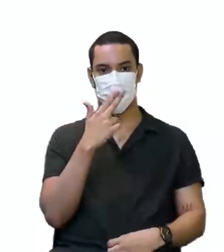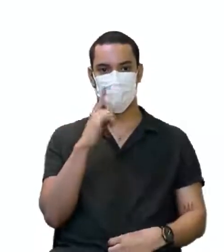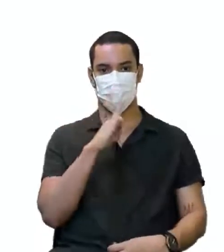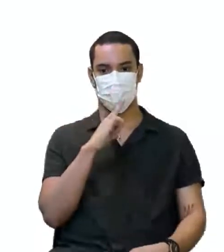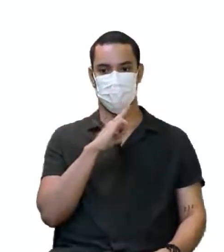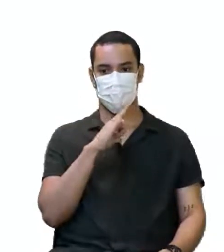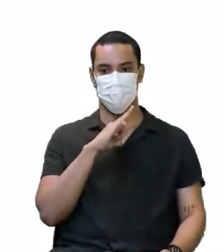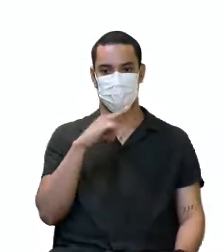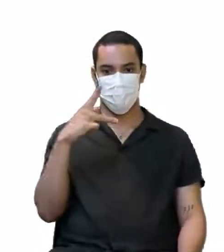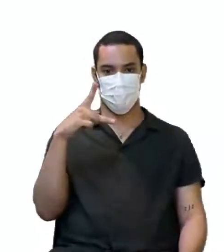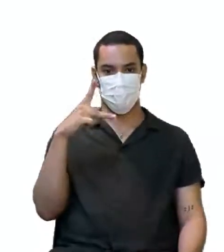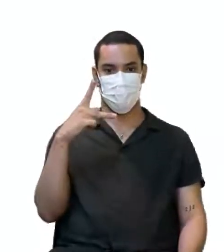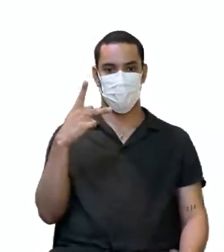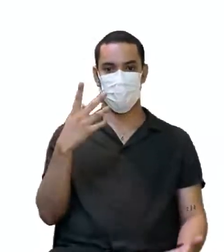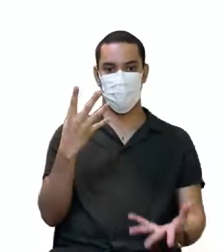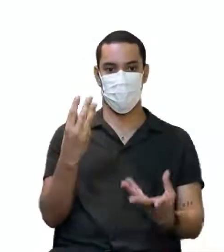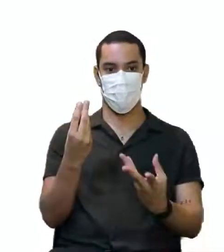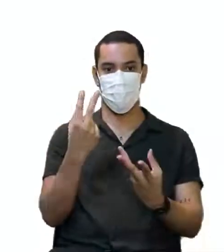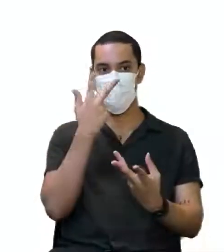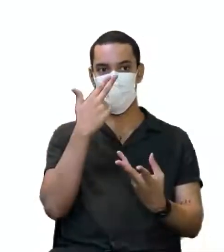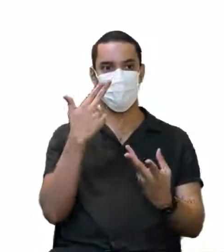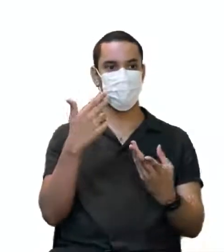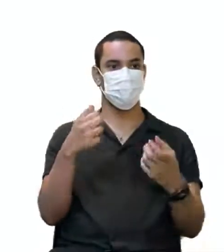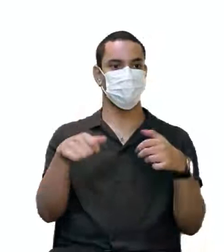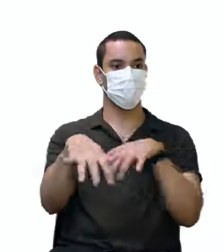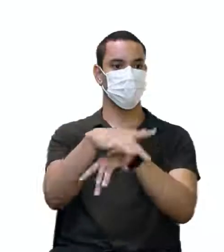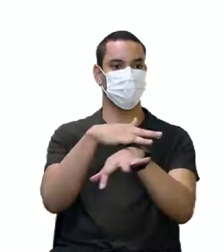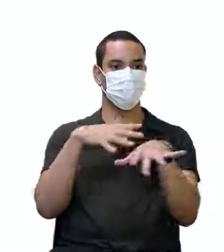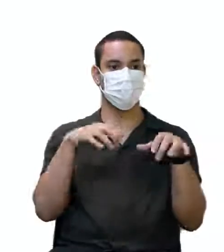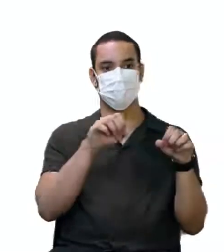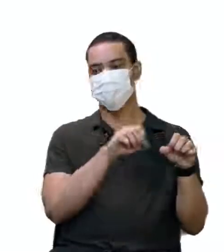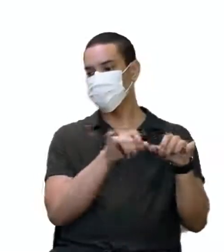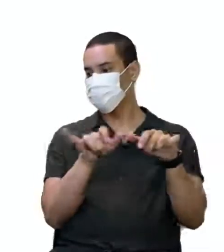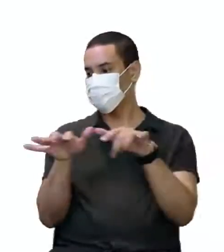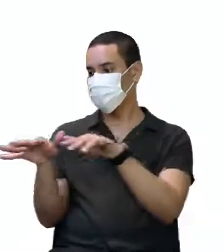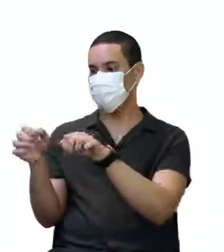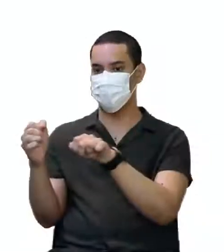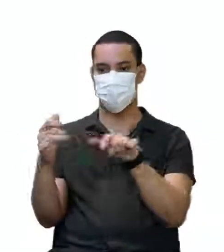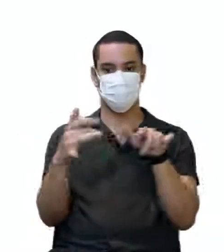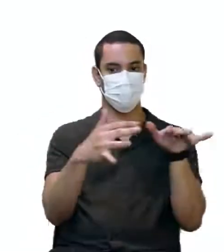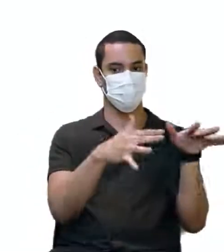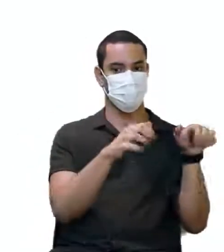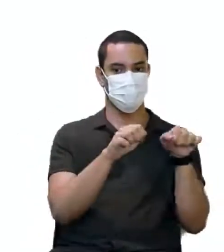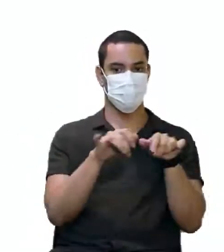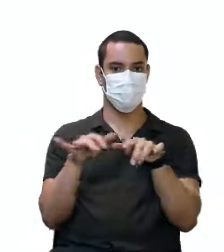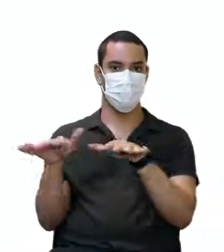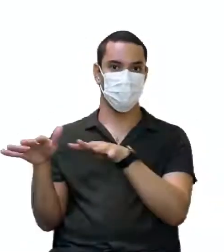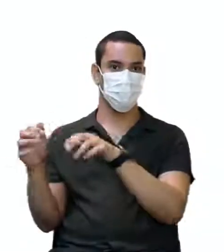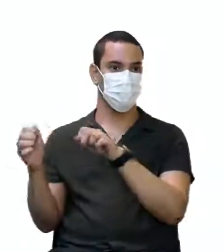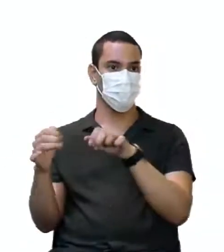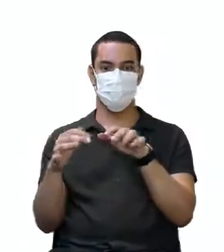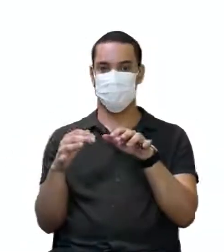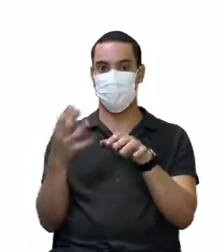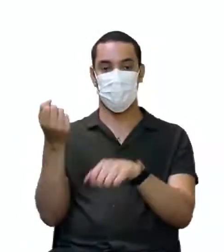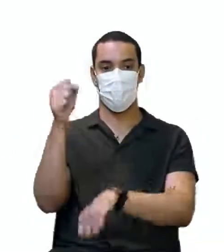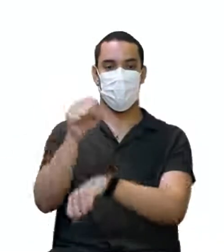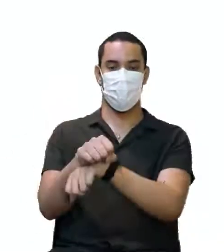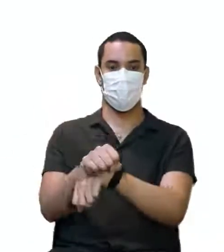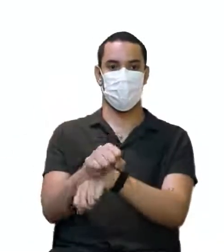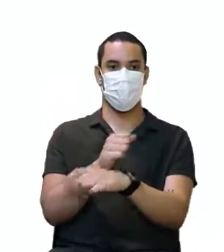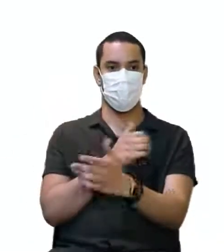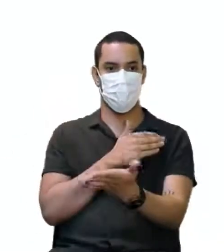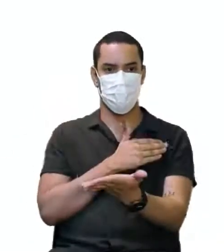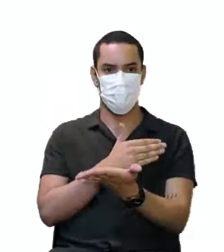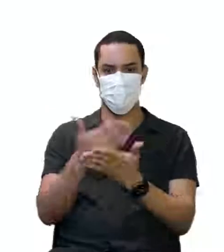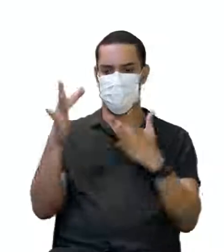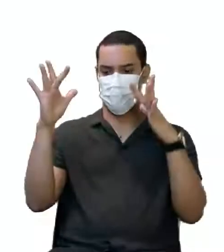daquele potencial de ficar vagando de uma região para outra, né, nômades, e agora eles estavam começando